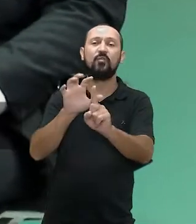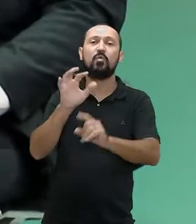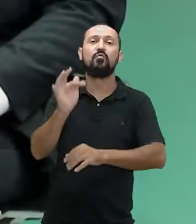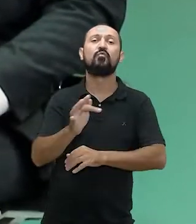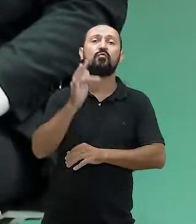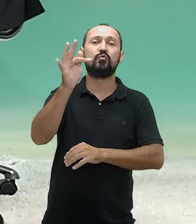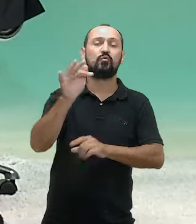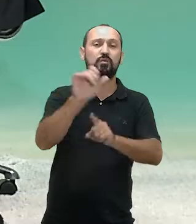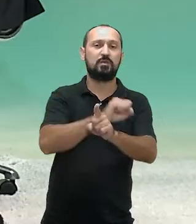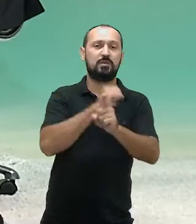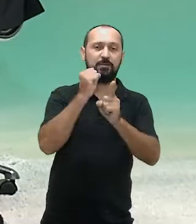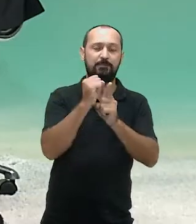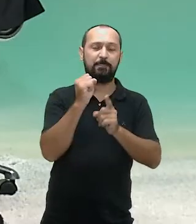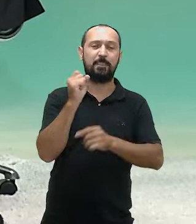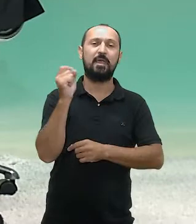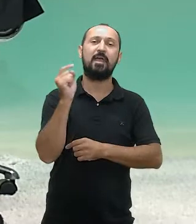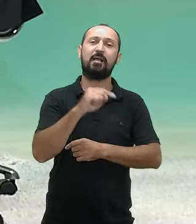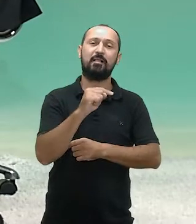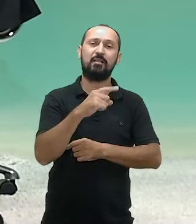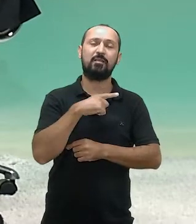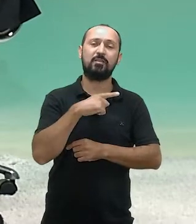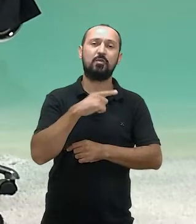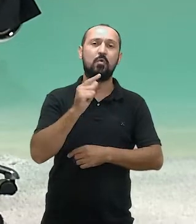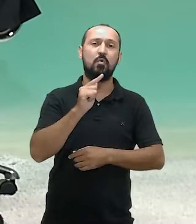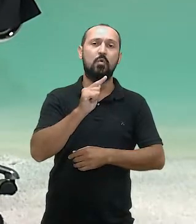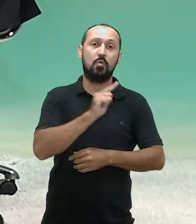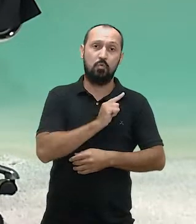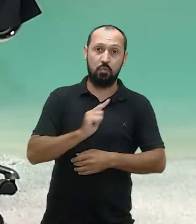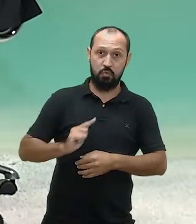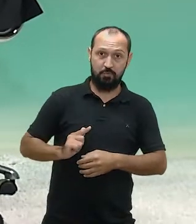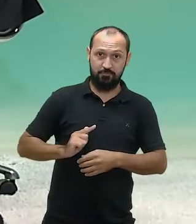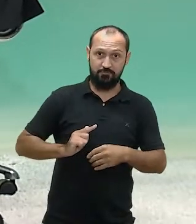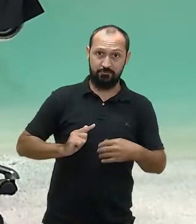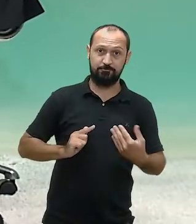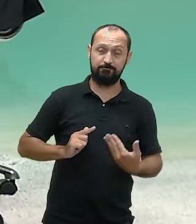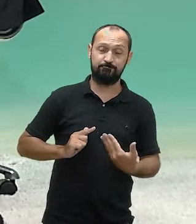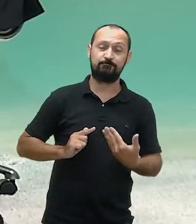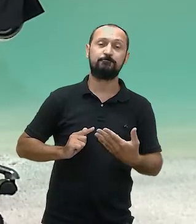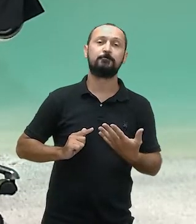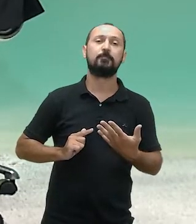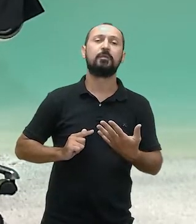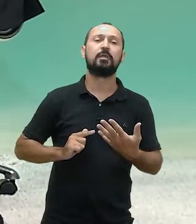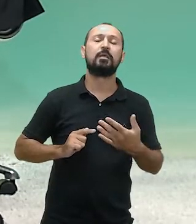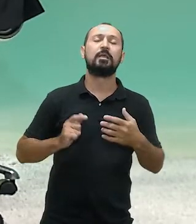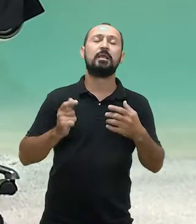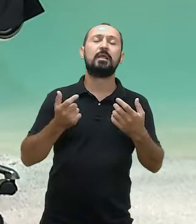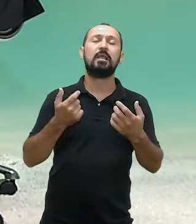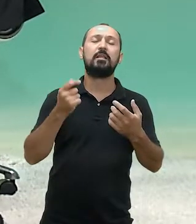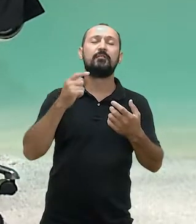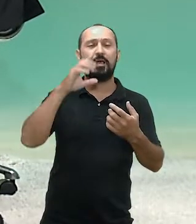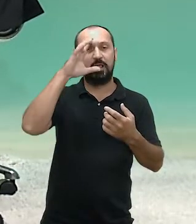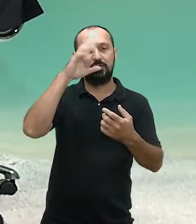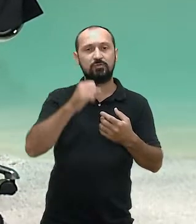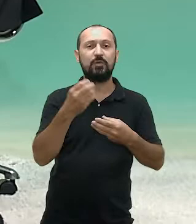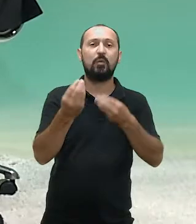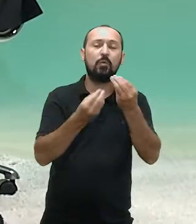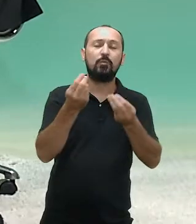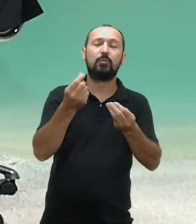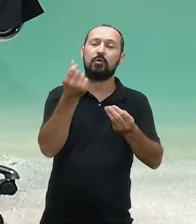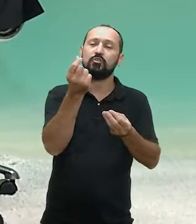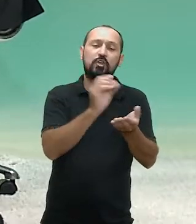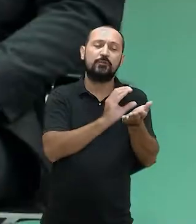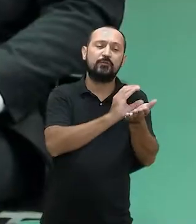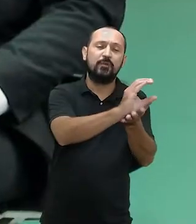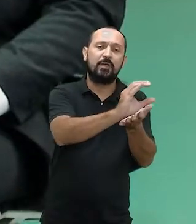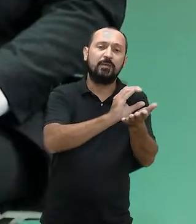da sociedade. É ali que o governante ele aloca o que vai ser gasto com saúde,